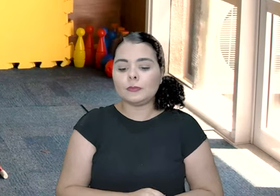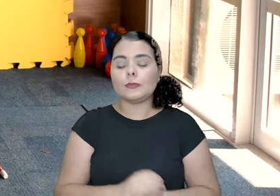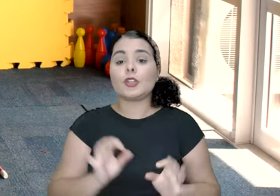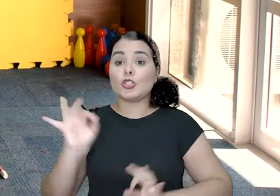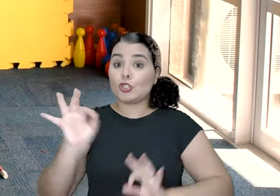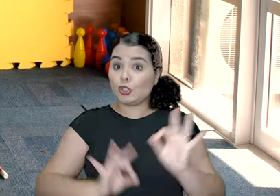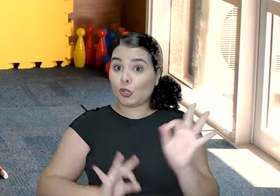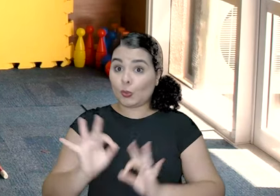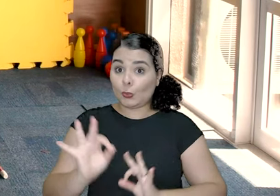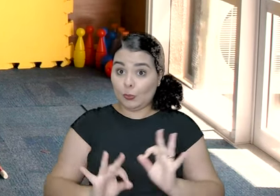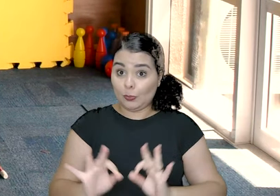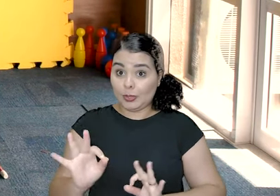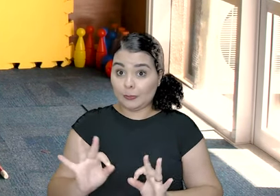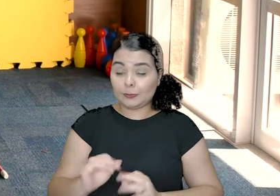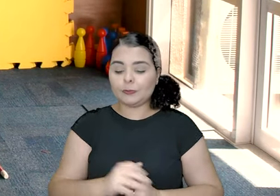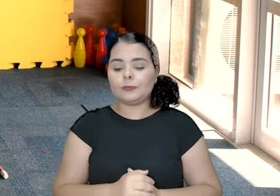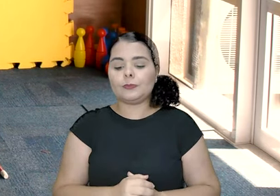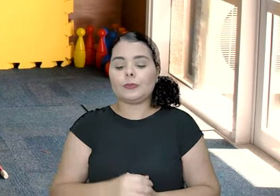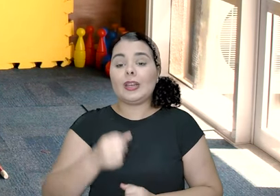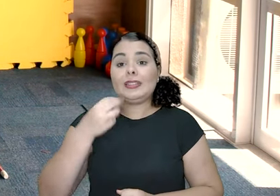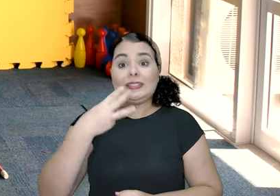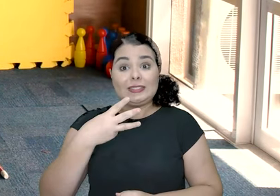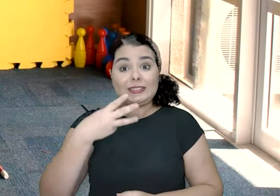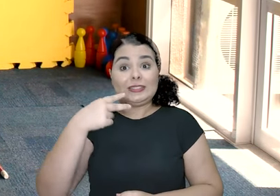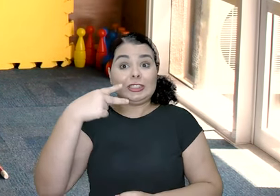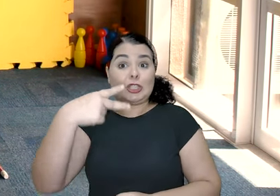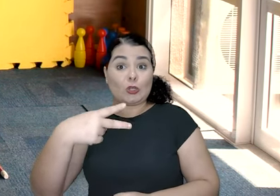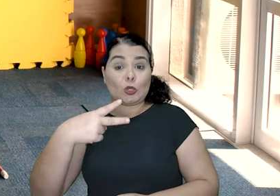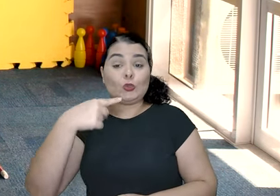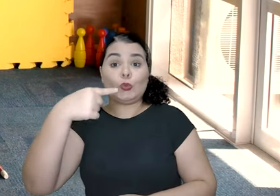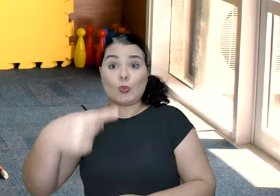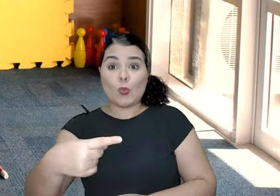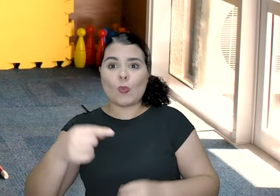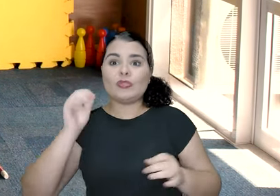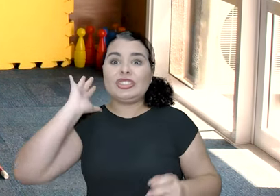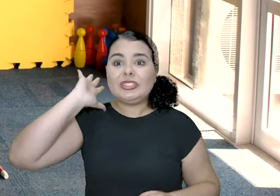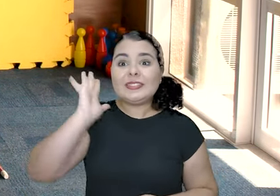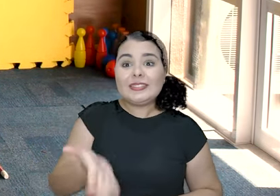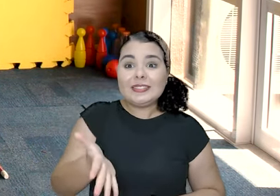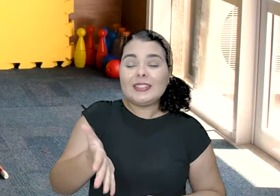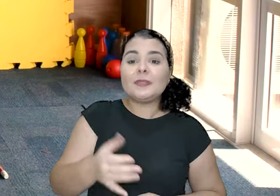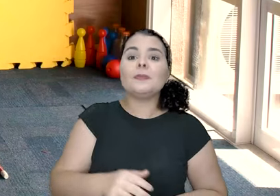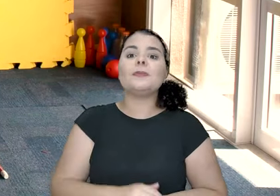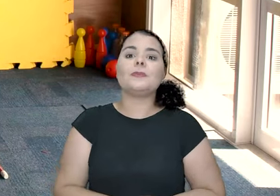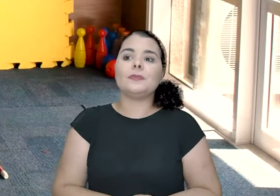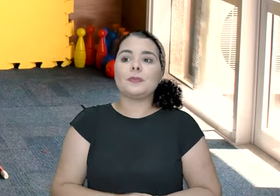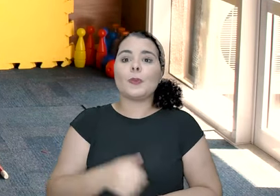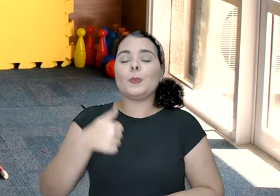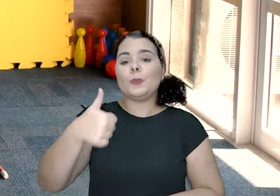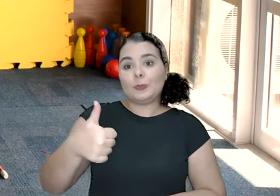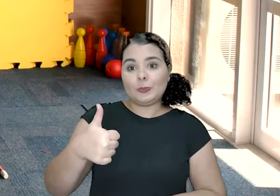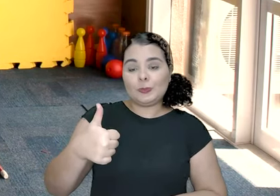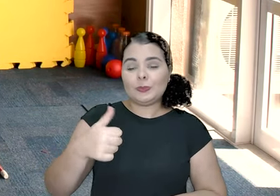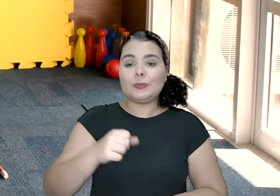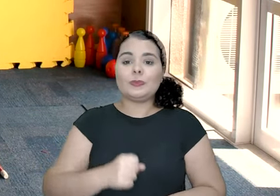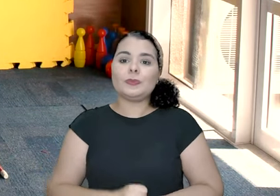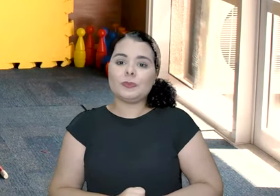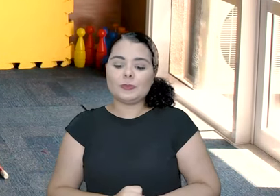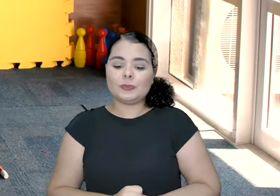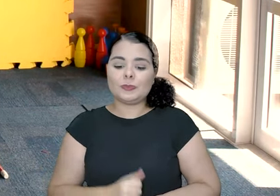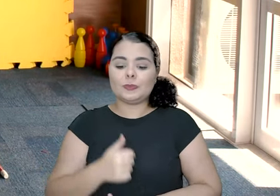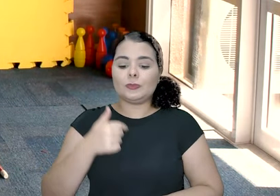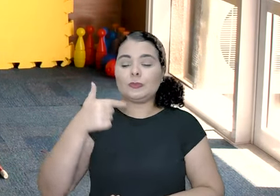Posição inicial. 3, 2, 1, bora! 1,